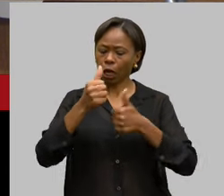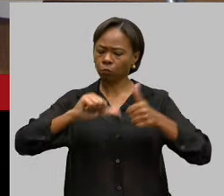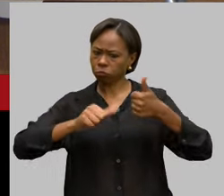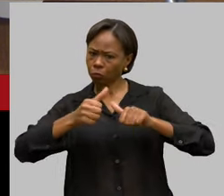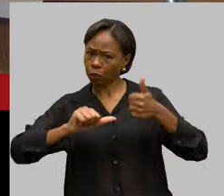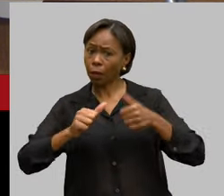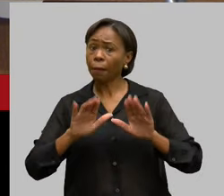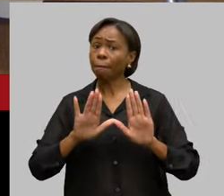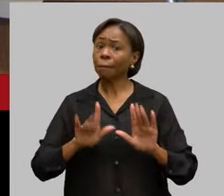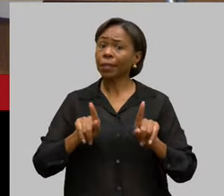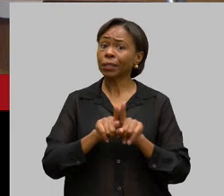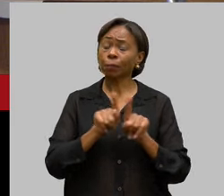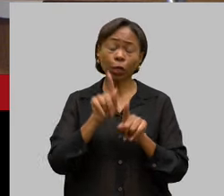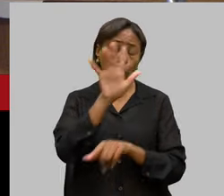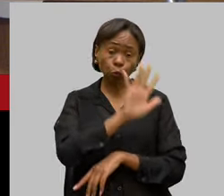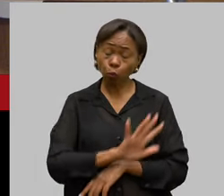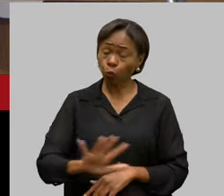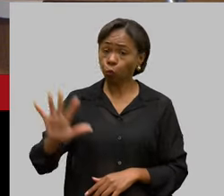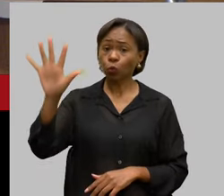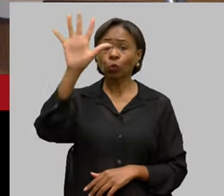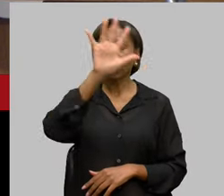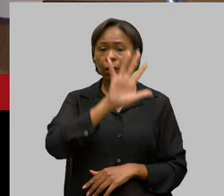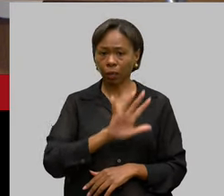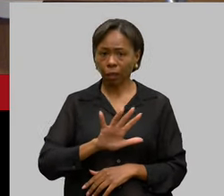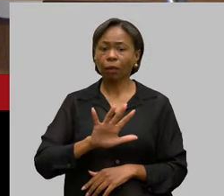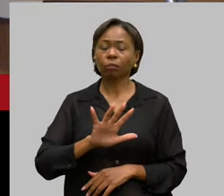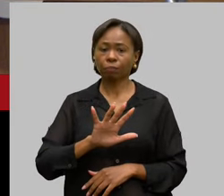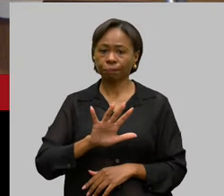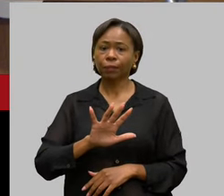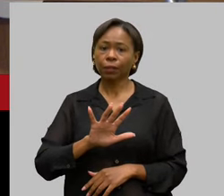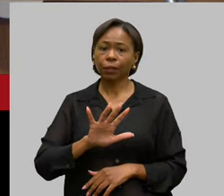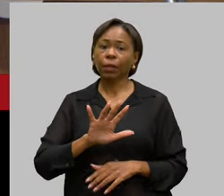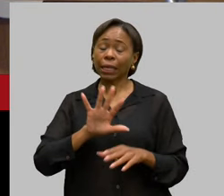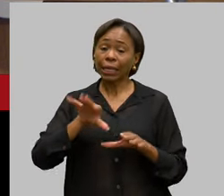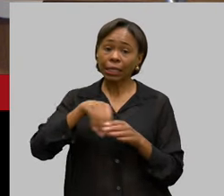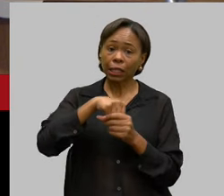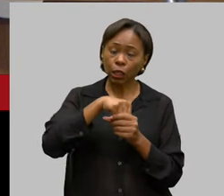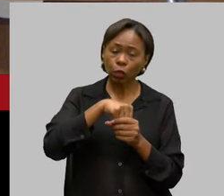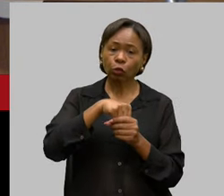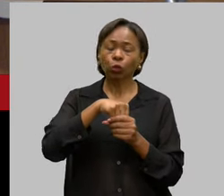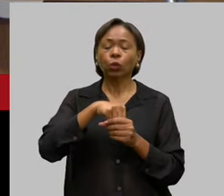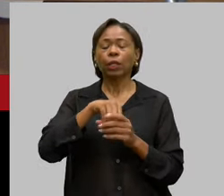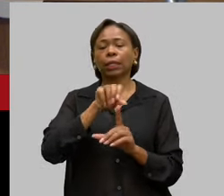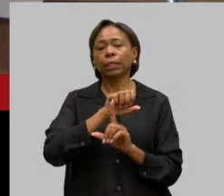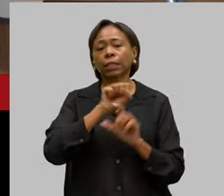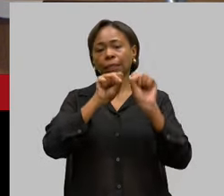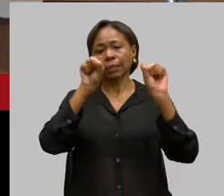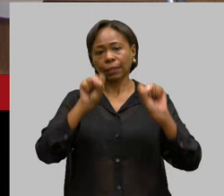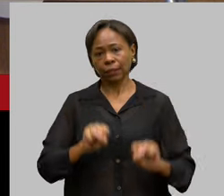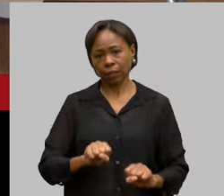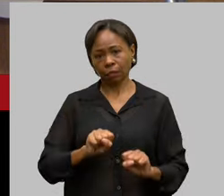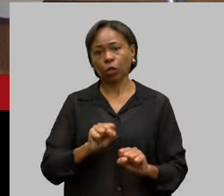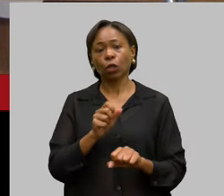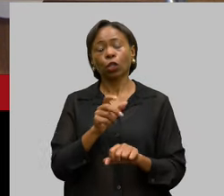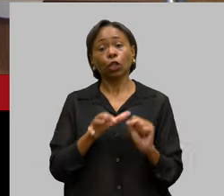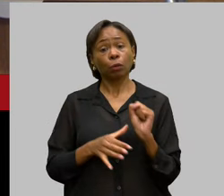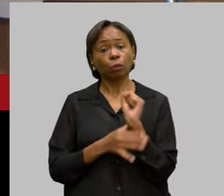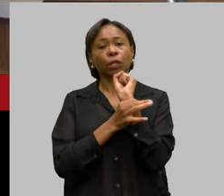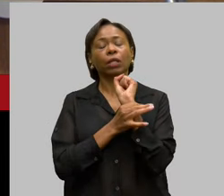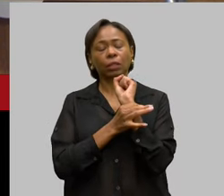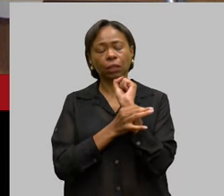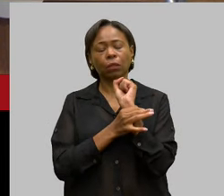de vista holístico global e o seu pertencimento ao sistema de proteção social e a interface com o sistema de